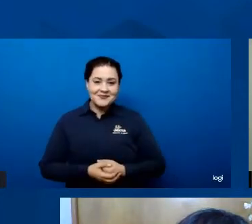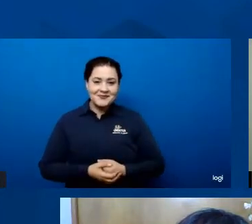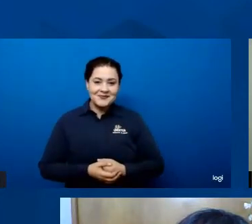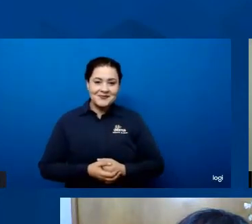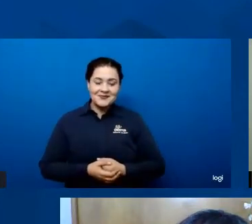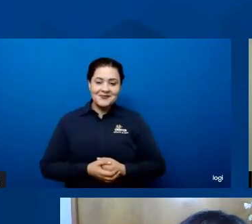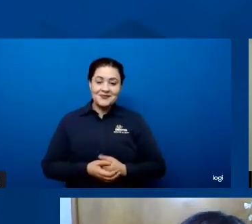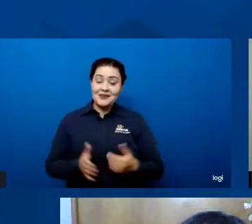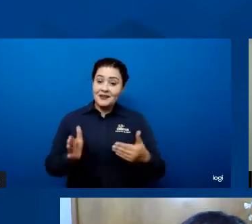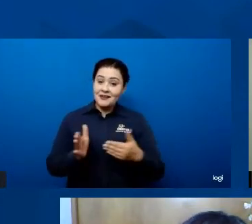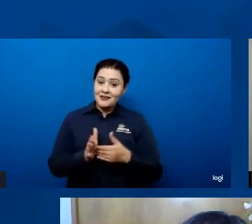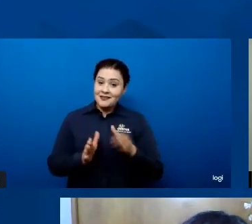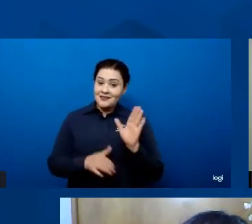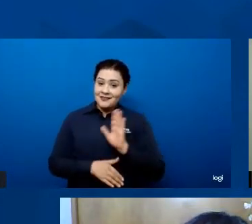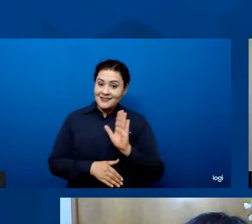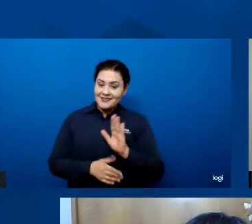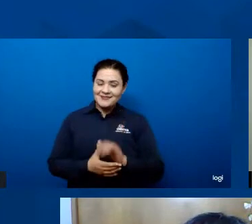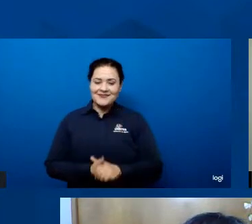breve.